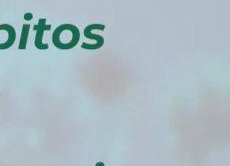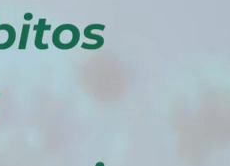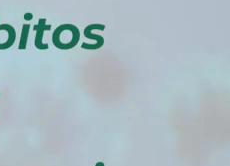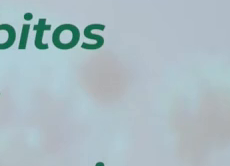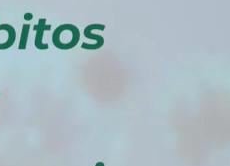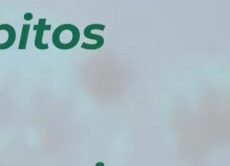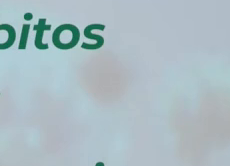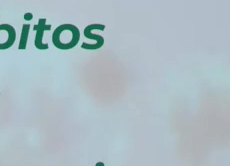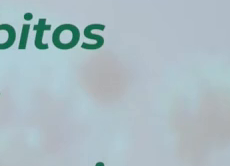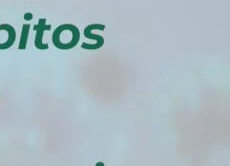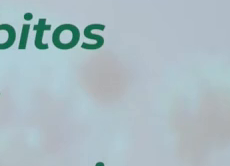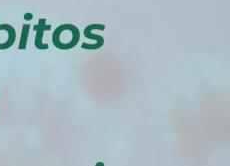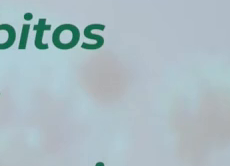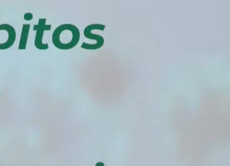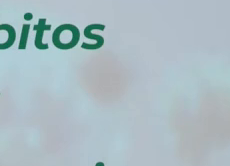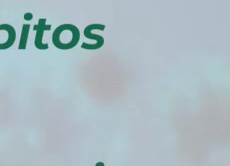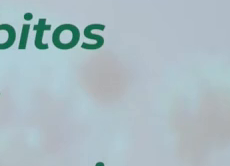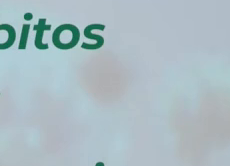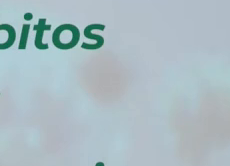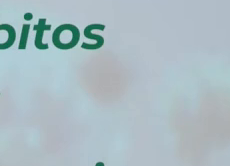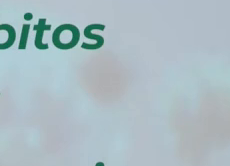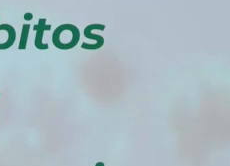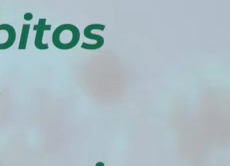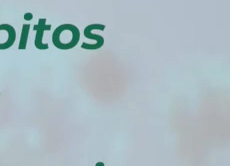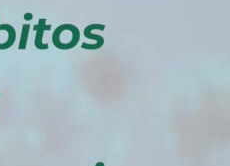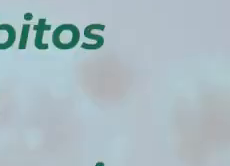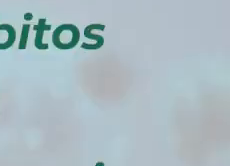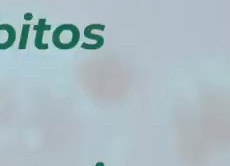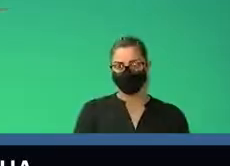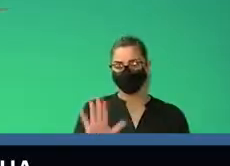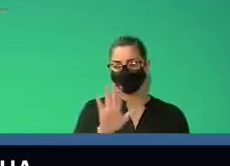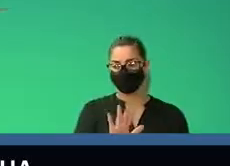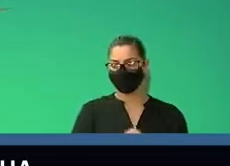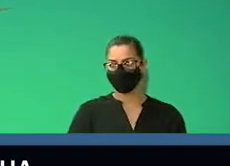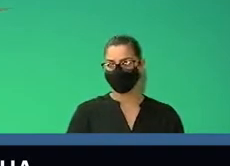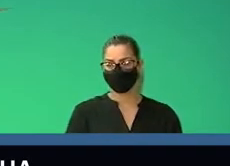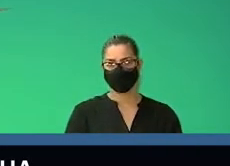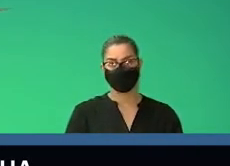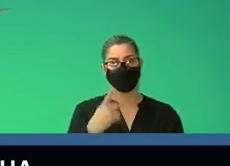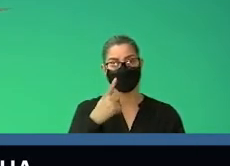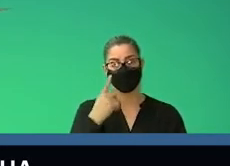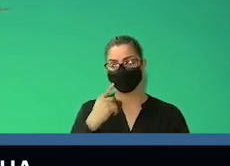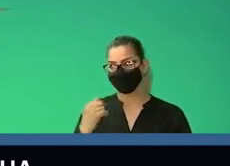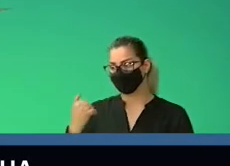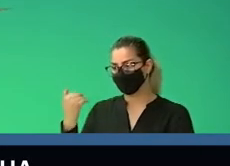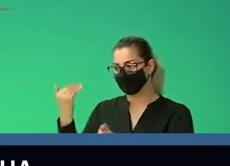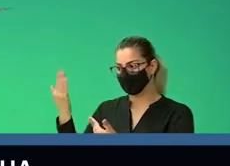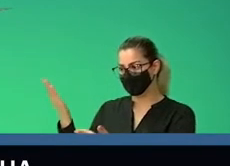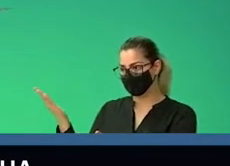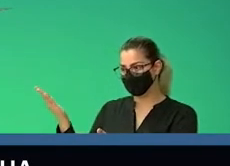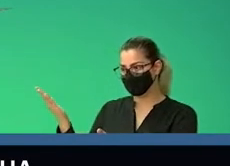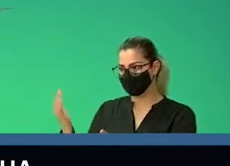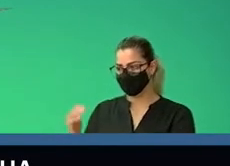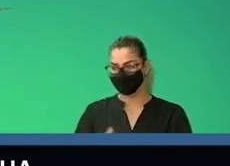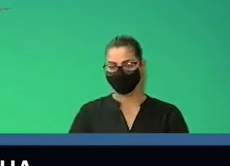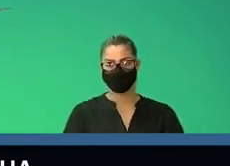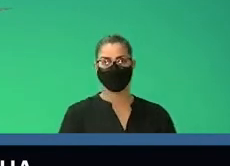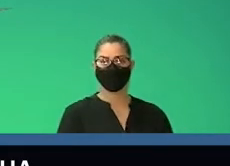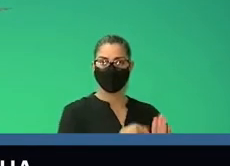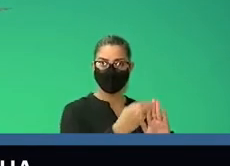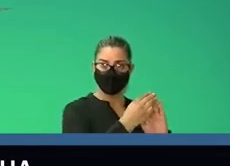do programa de vacinação da campanha contra a Covid. Como vocês sabem, a nossa